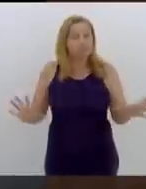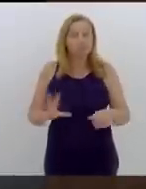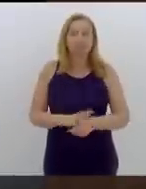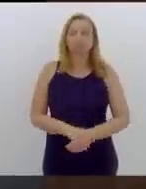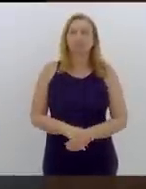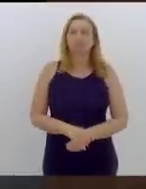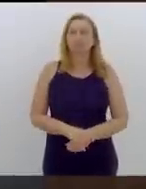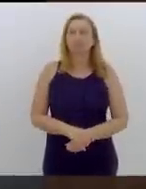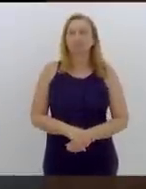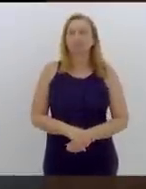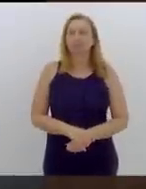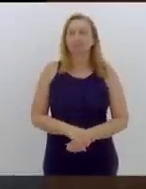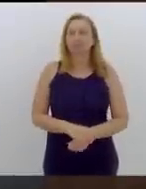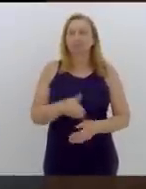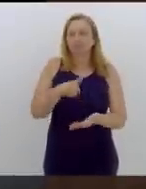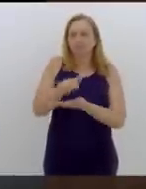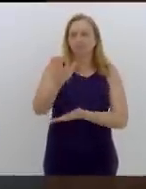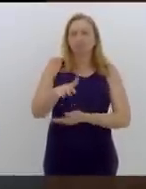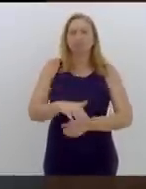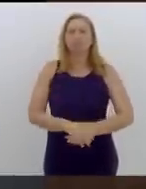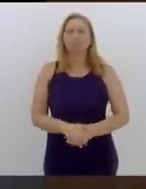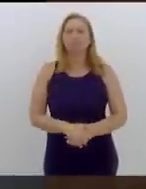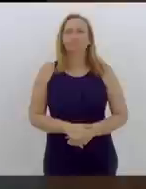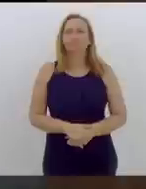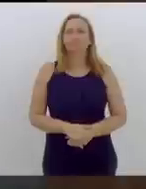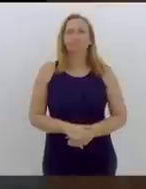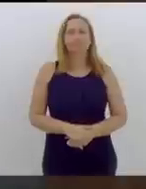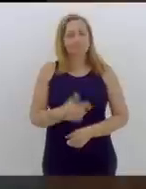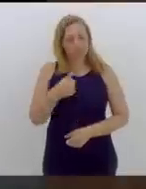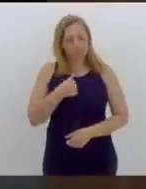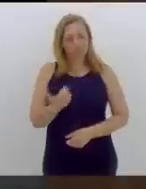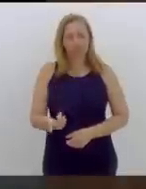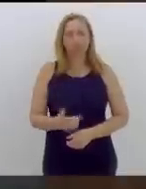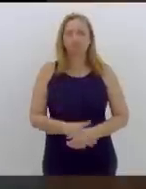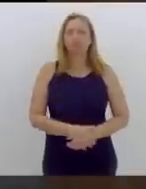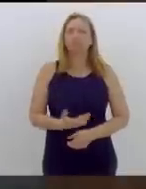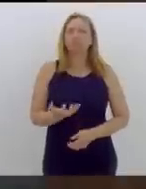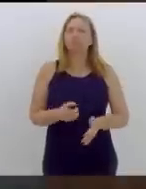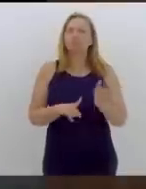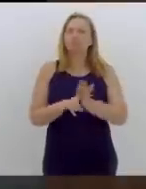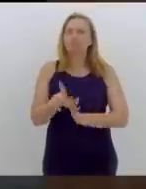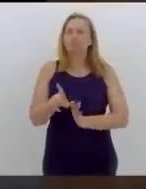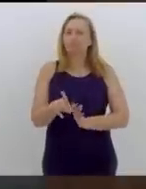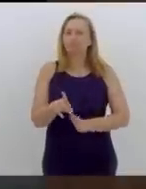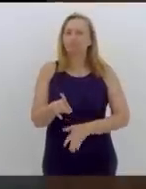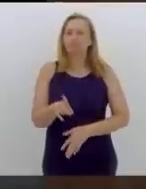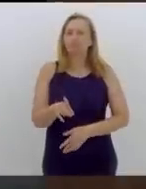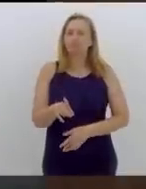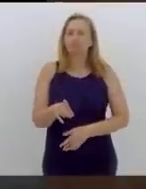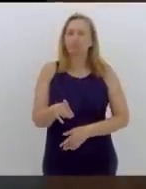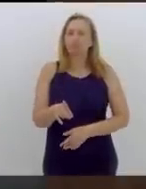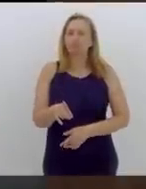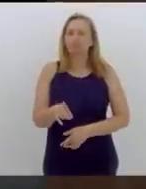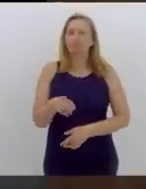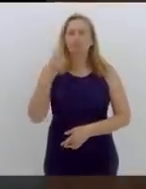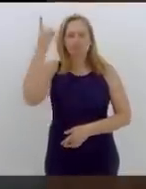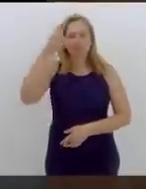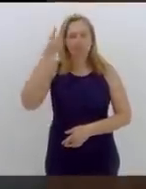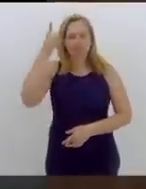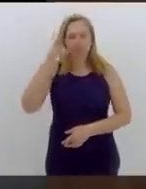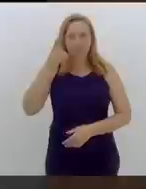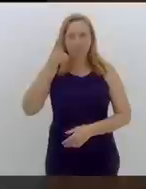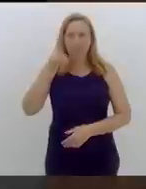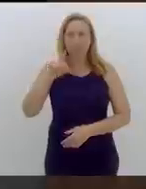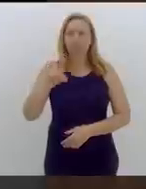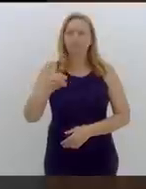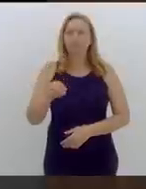e foram demitido e o meu caso eu queria perguntar o nosso Nobre Deputado Márcia mas ele